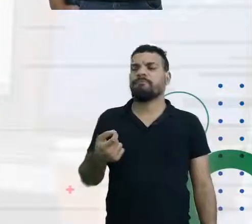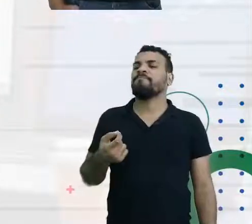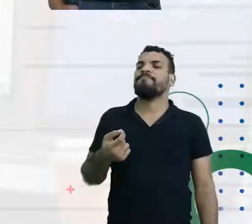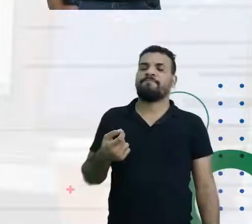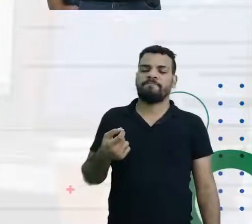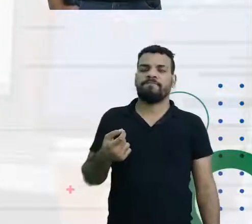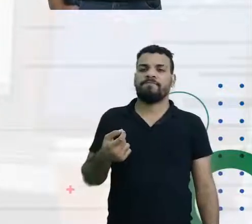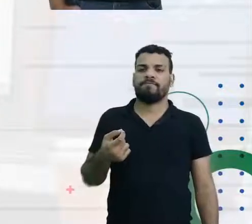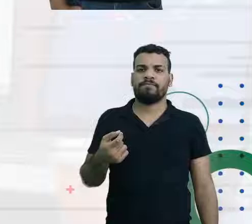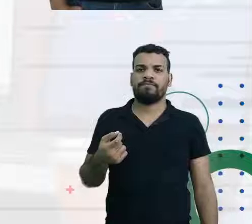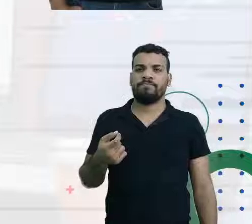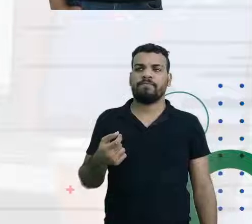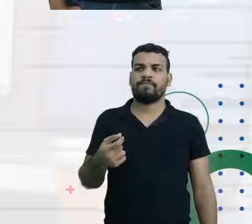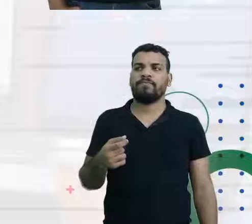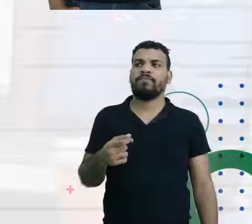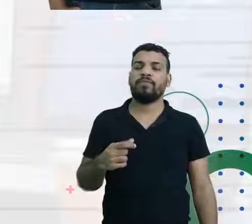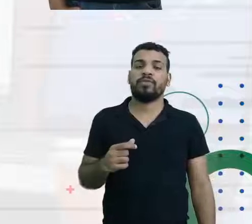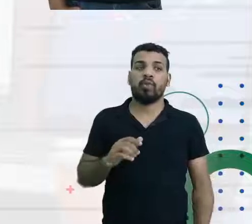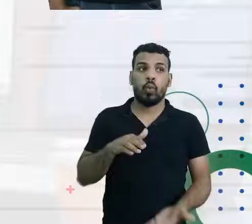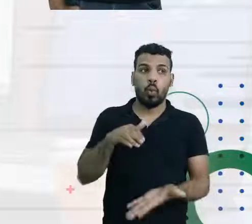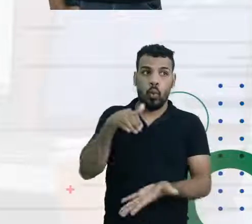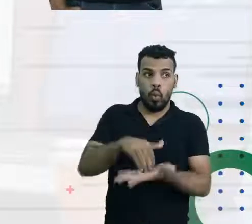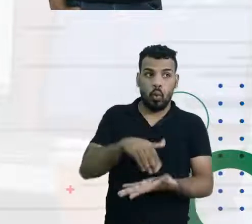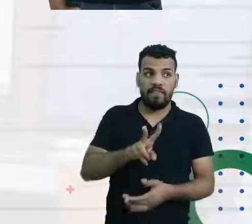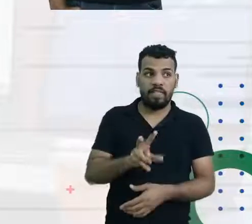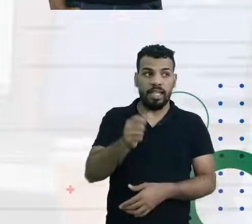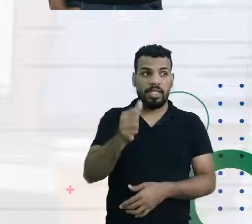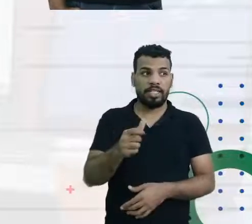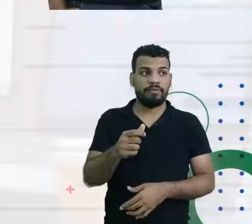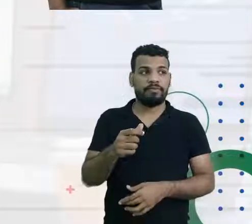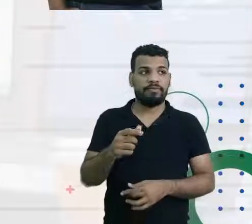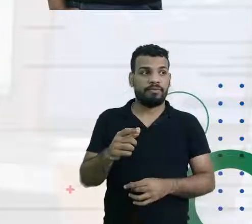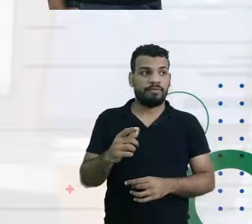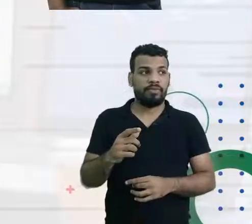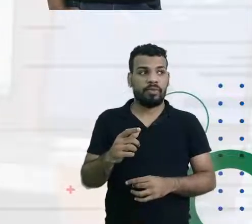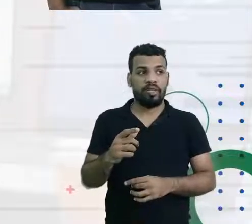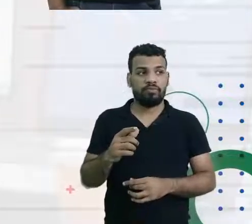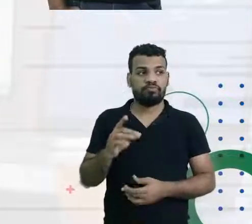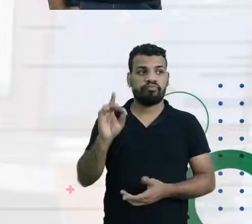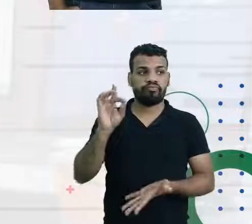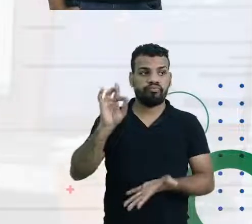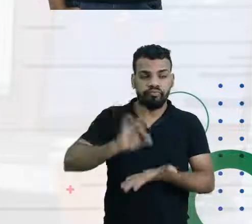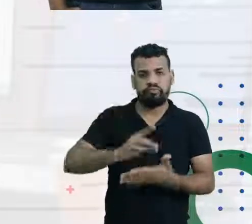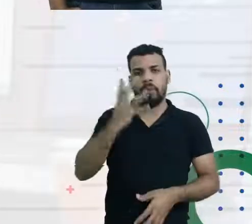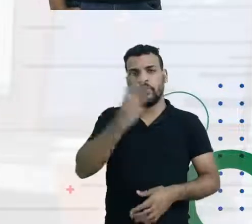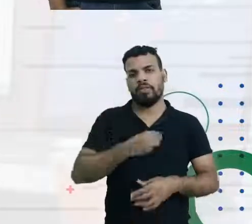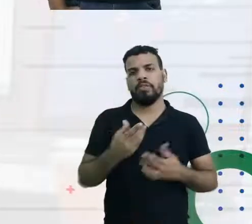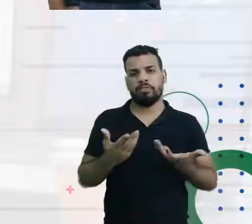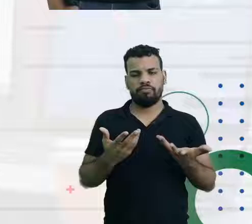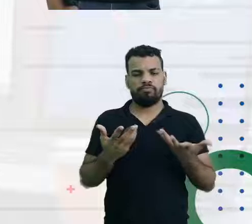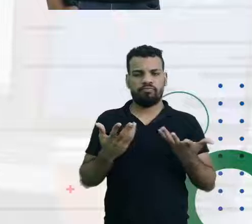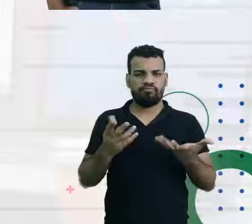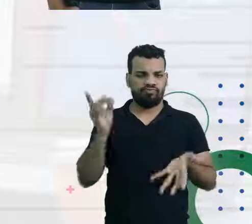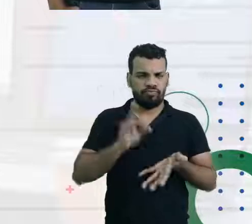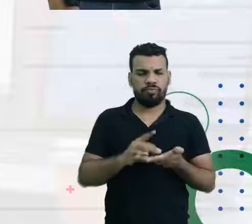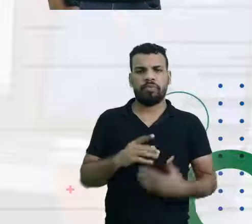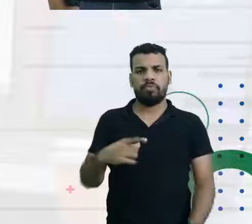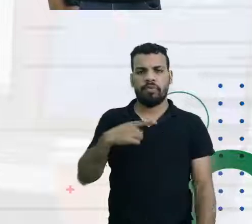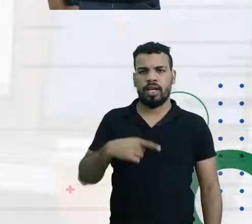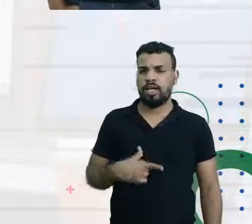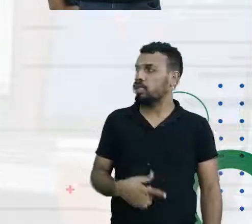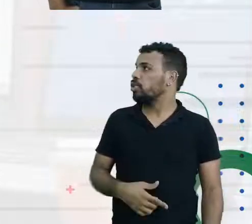Então, e o último motivo, a última vantagem é porque é realmente bonito, né? Faz sentido. Não é à toa que está aí